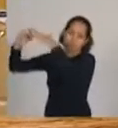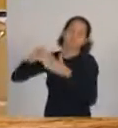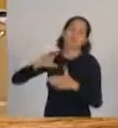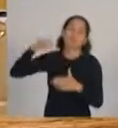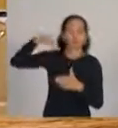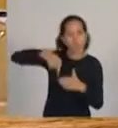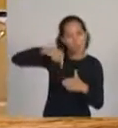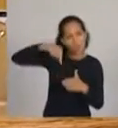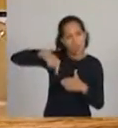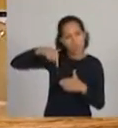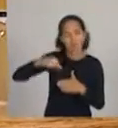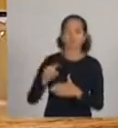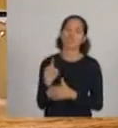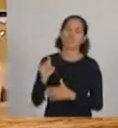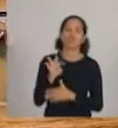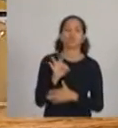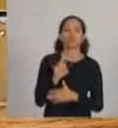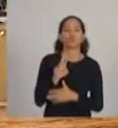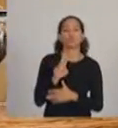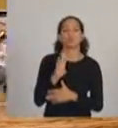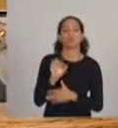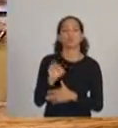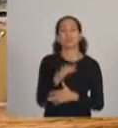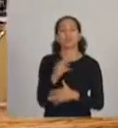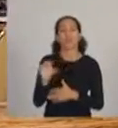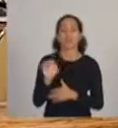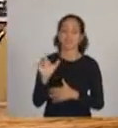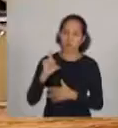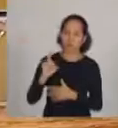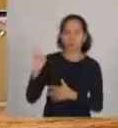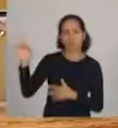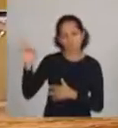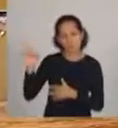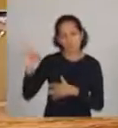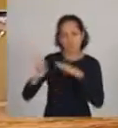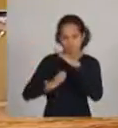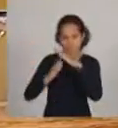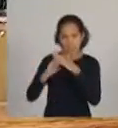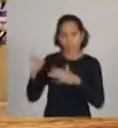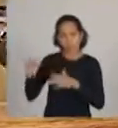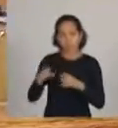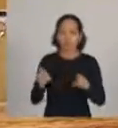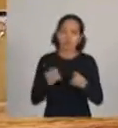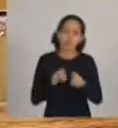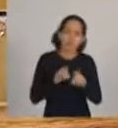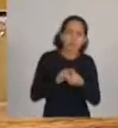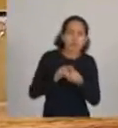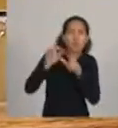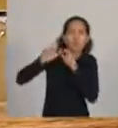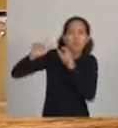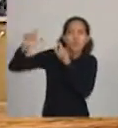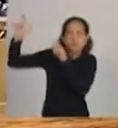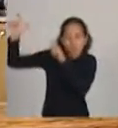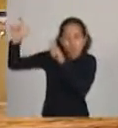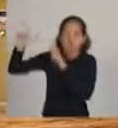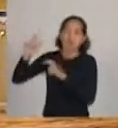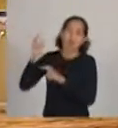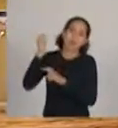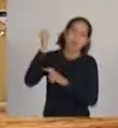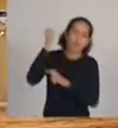nós temos da Ponta do Tubarão, ali com poço, e passa por aqui, porque até para ir para Imetame, para ir para